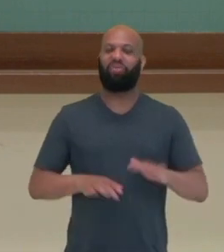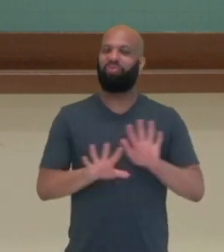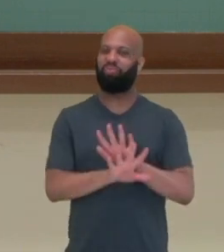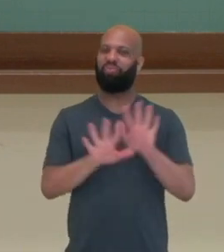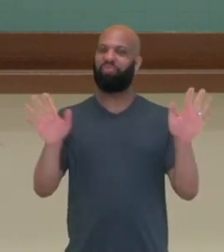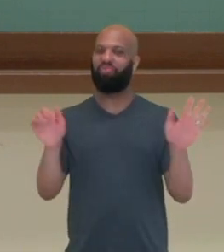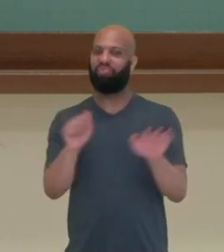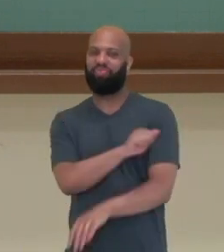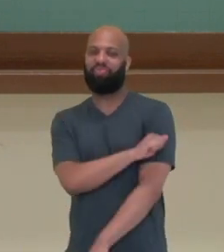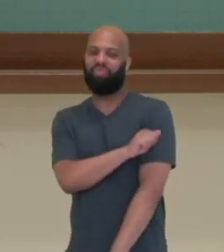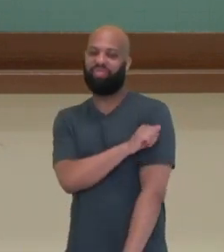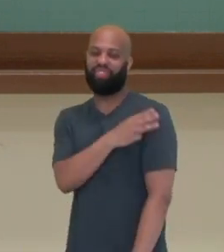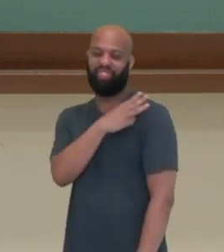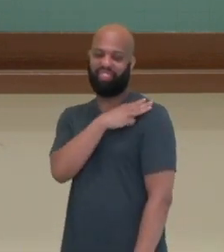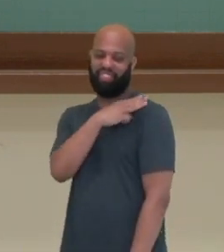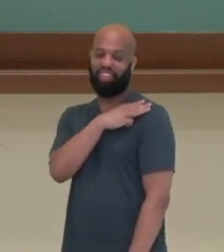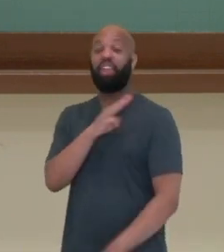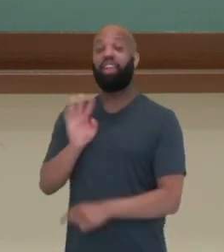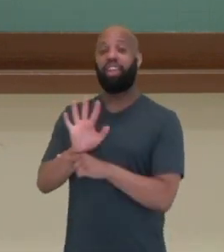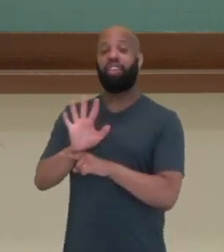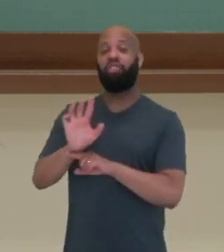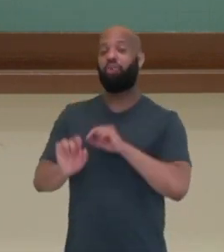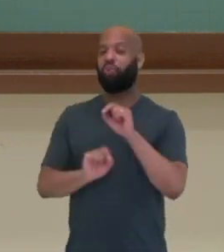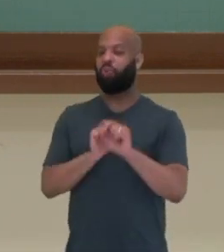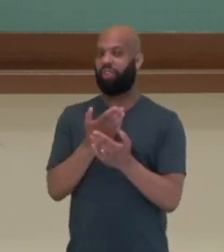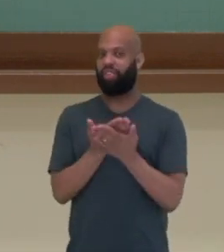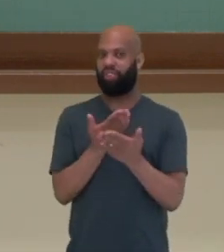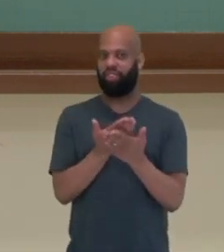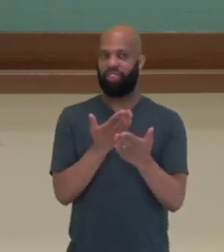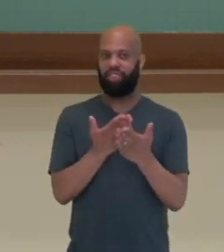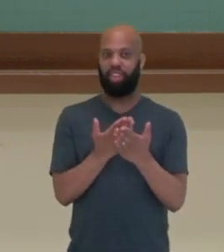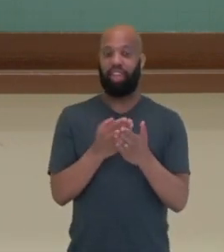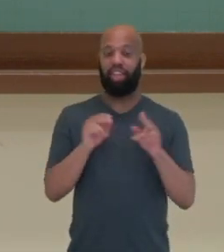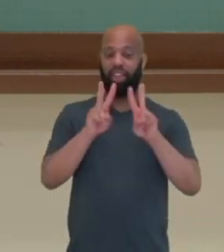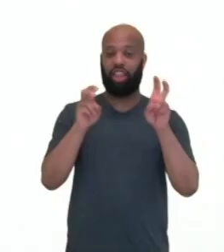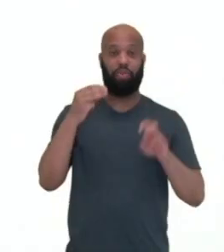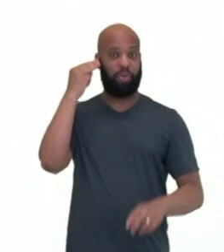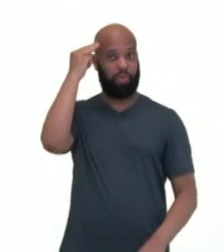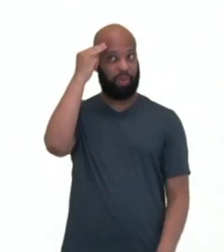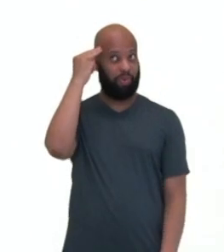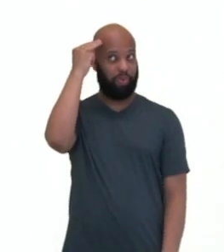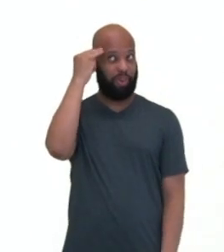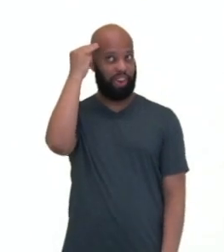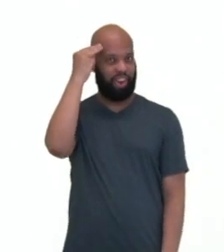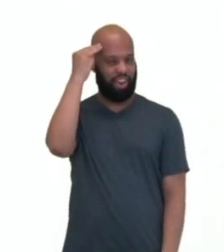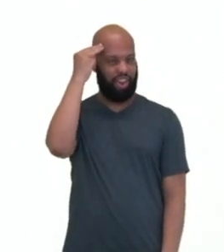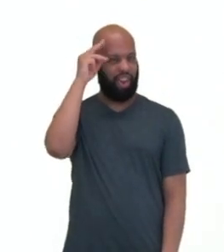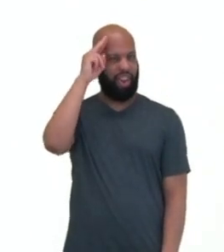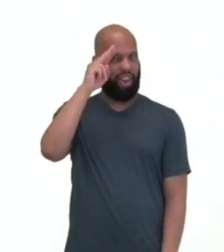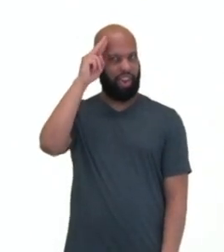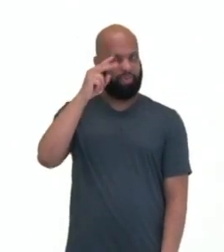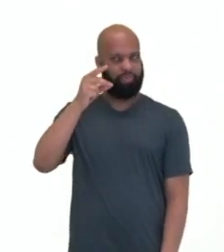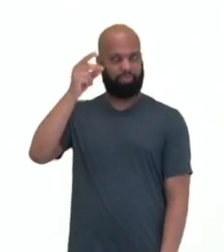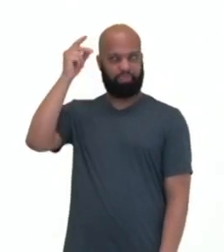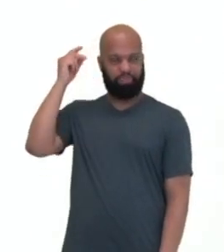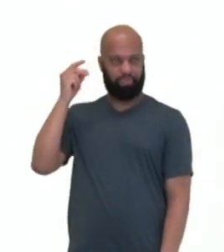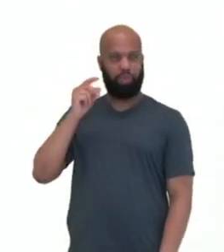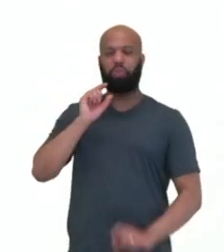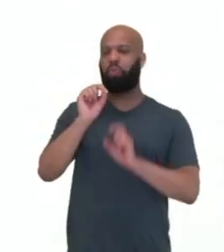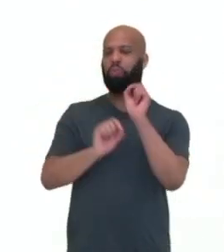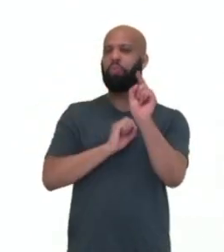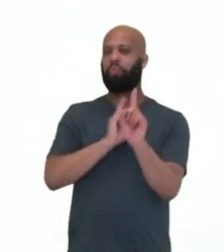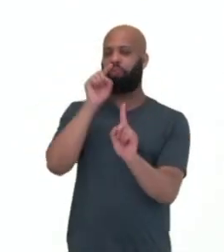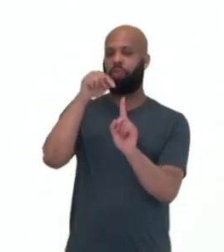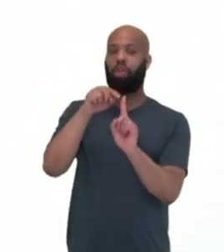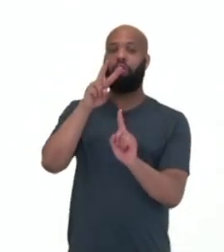Olá, estudantes da terceira série! Nesse vídeo vamos falar sobre memórias. Conhecer o gênero memórias, sua